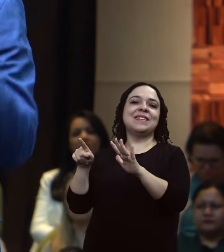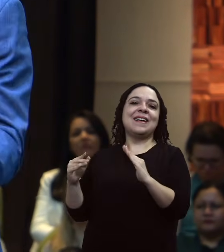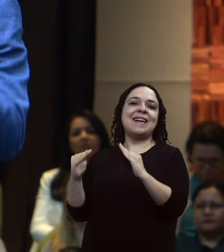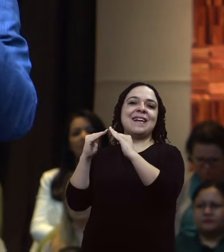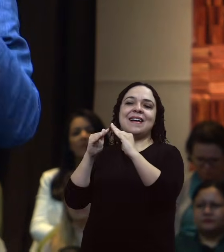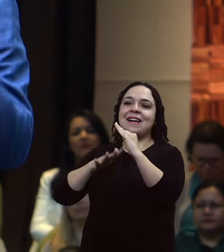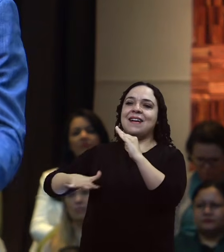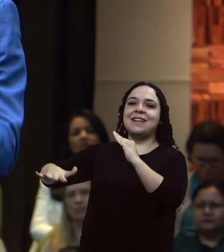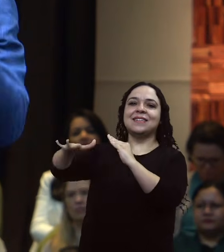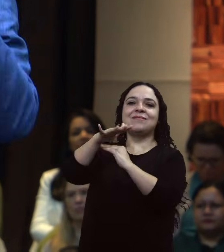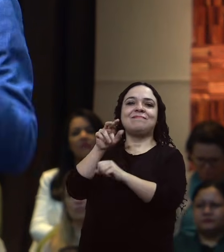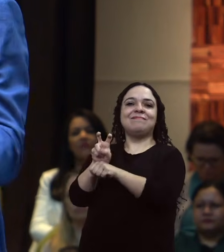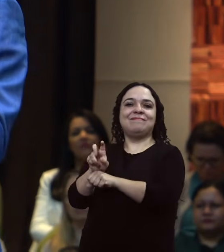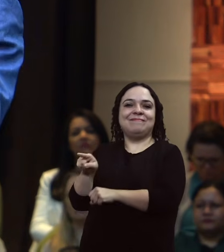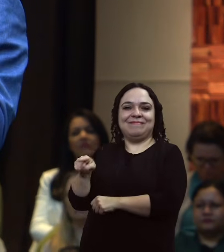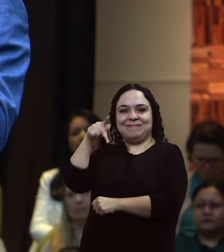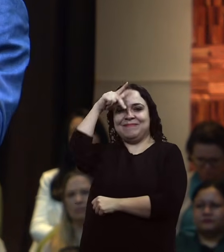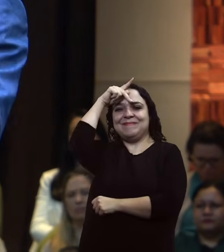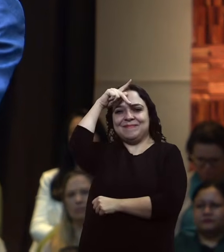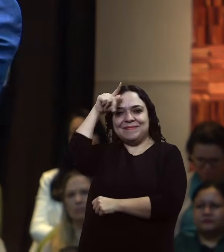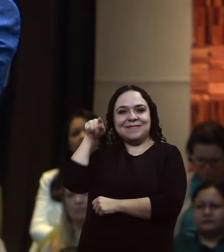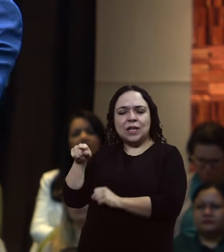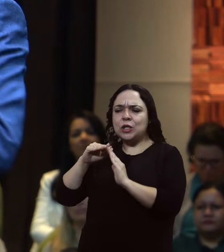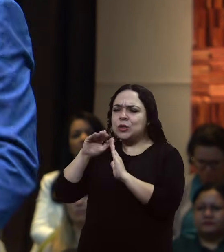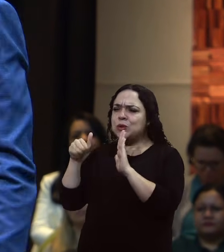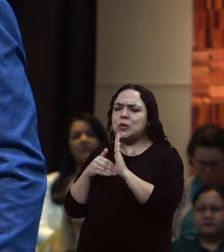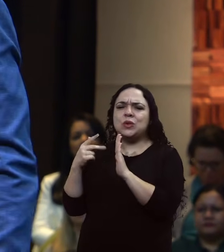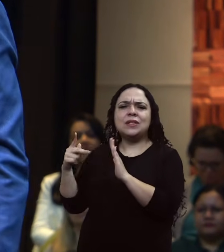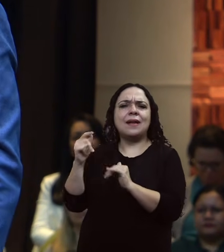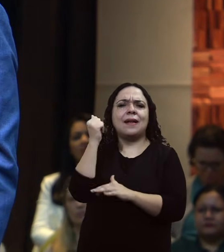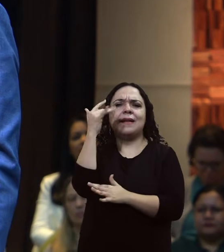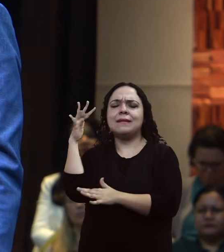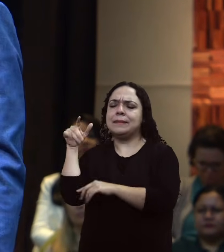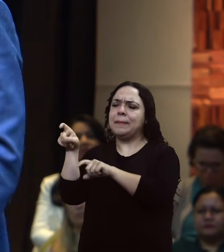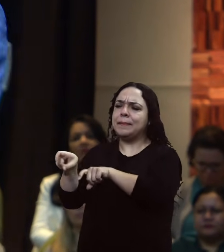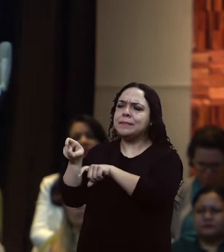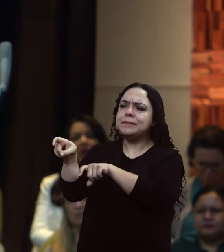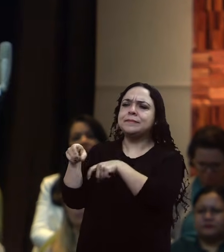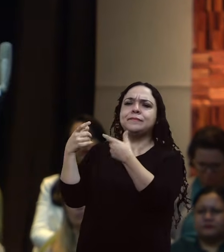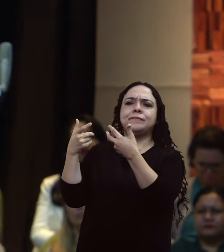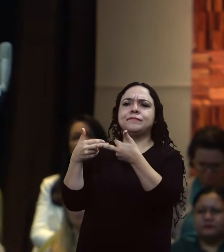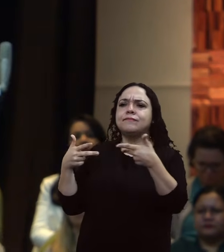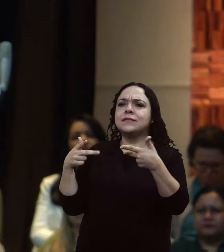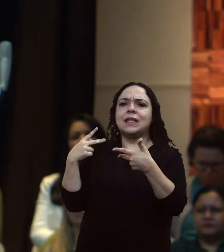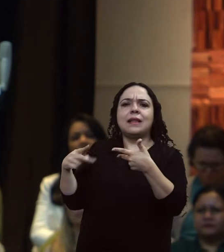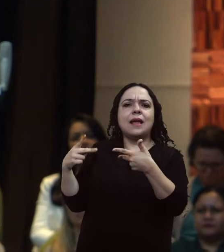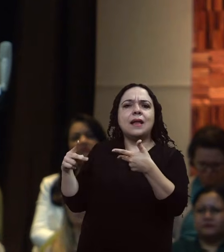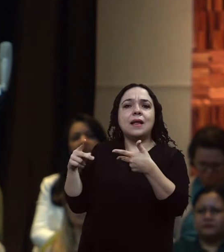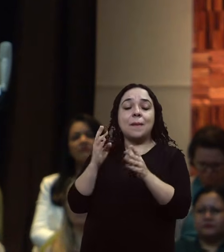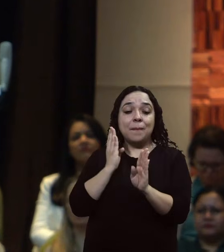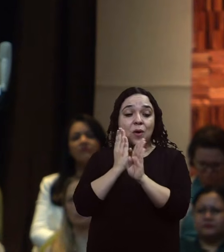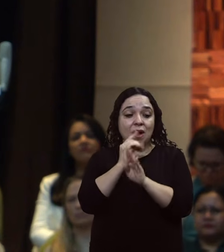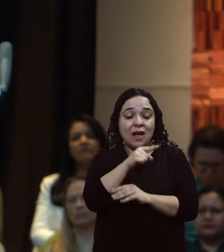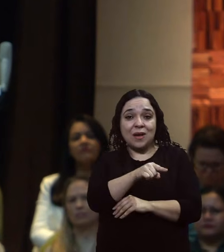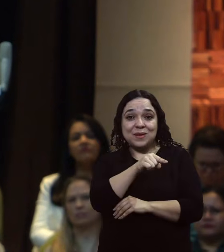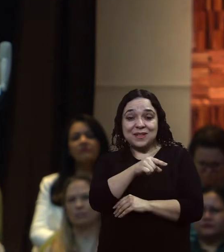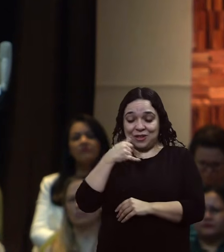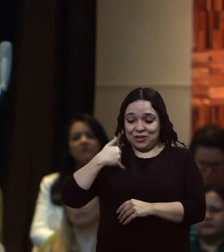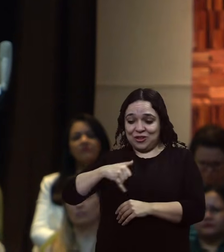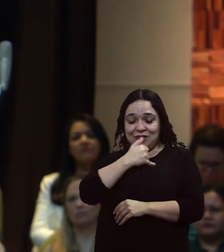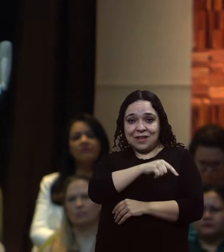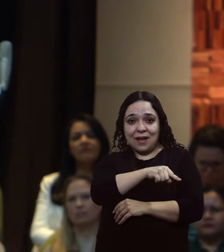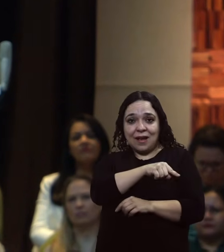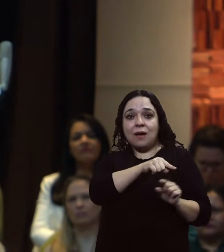também tudo que ele tinha em casa e no campo. Que coisa tremenda! Por causa de José, Potifar